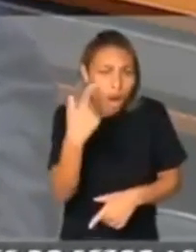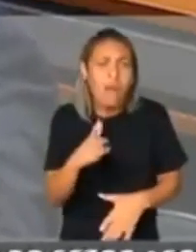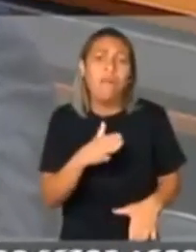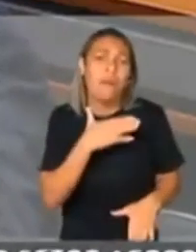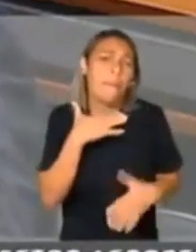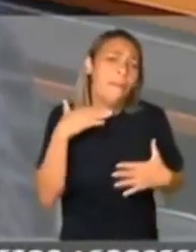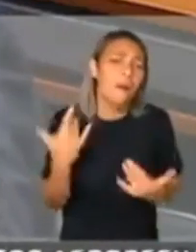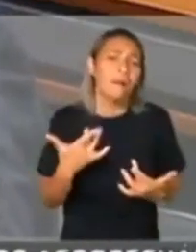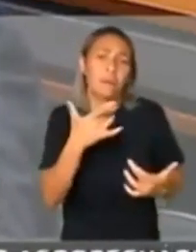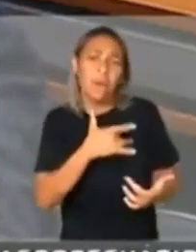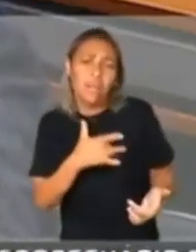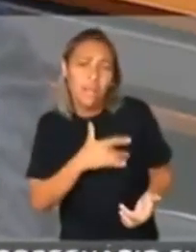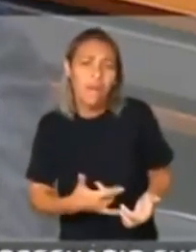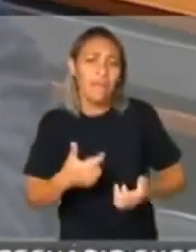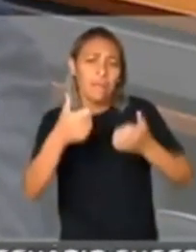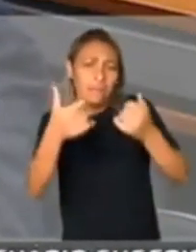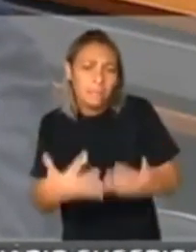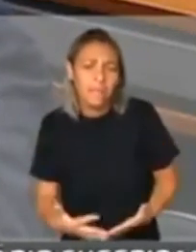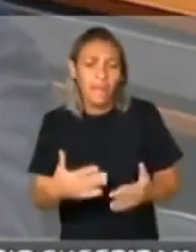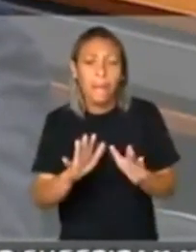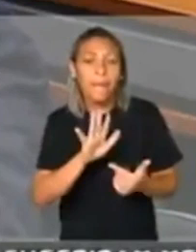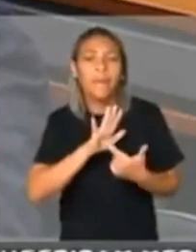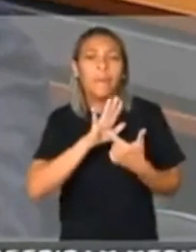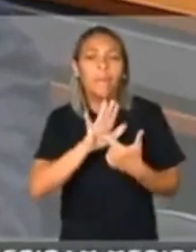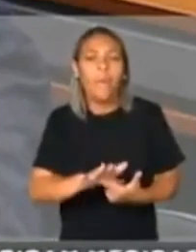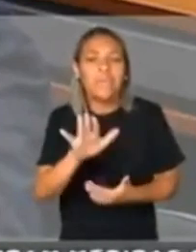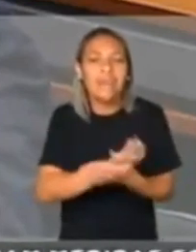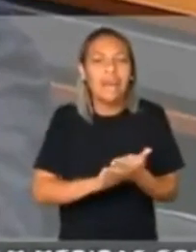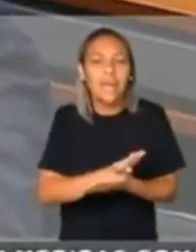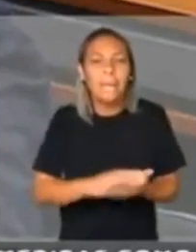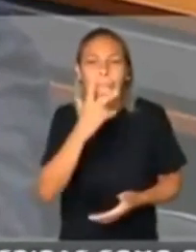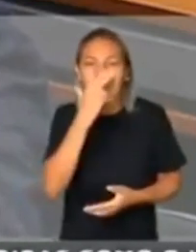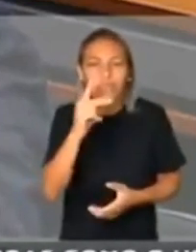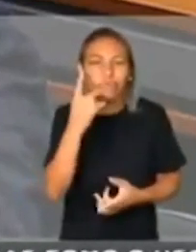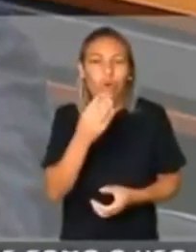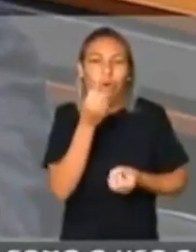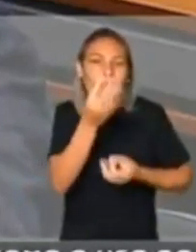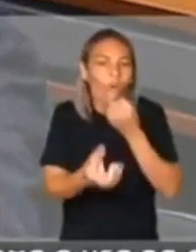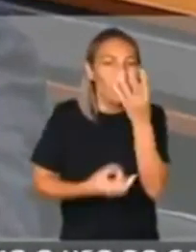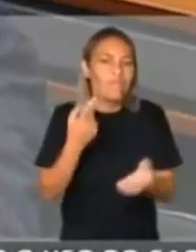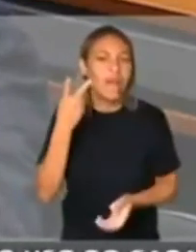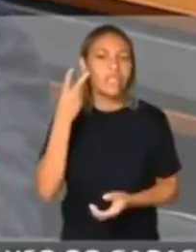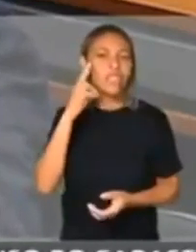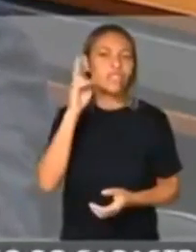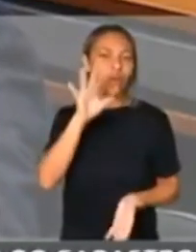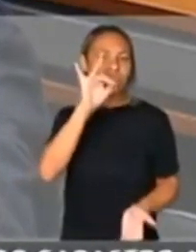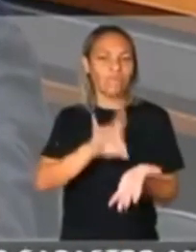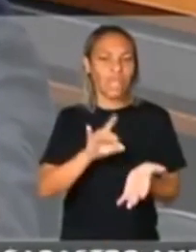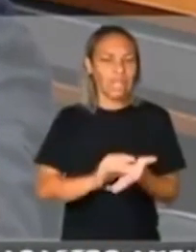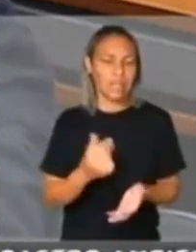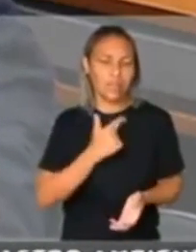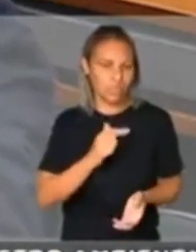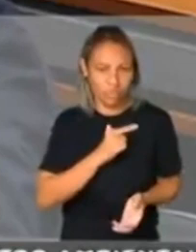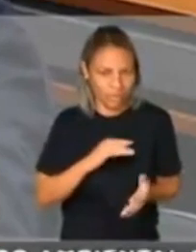vai morrer, e etc., sem apresentar absolutamente nenhum dado, só uma anedota, só uma historinha que no fato não se demonstra real. A mesma coisa era feita